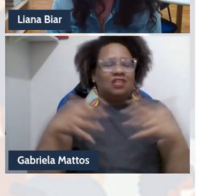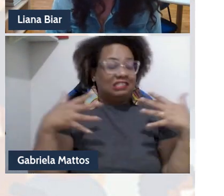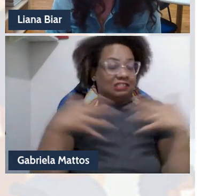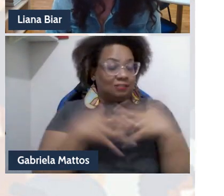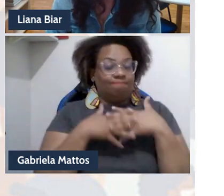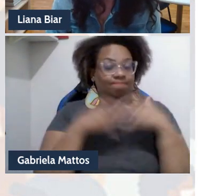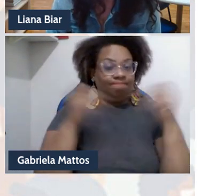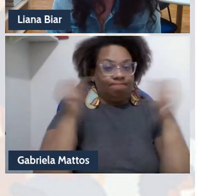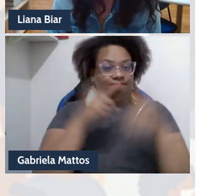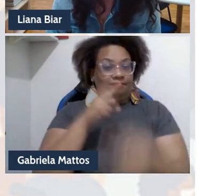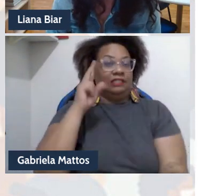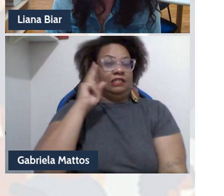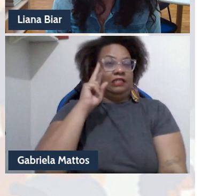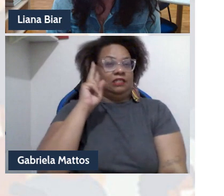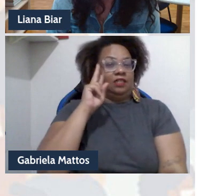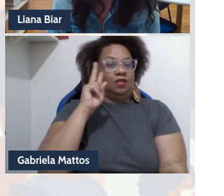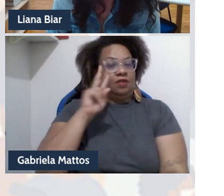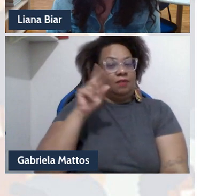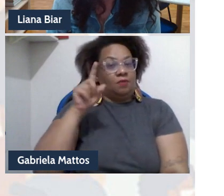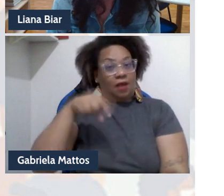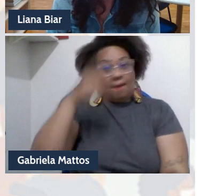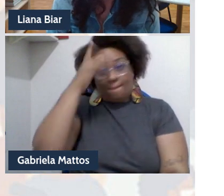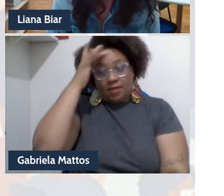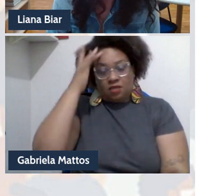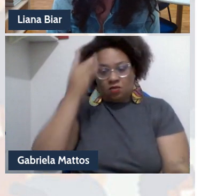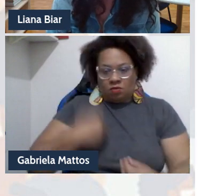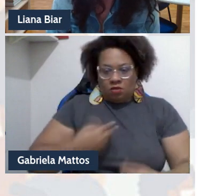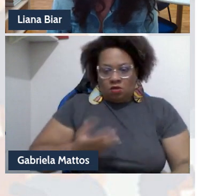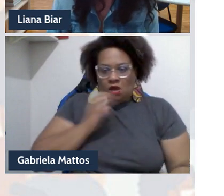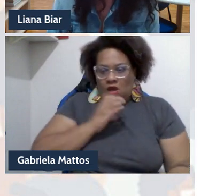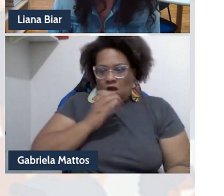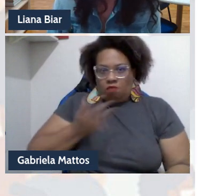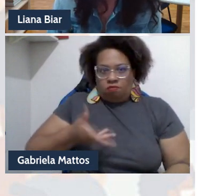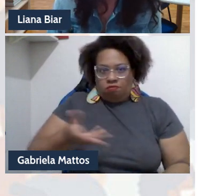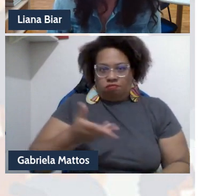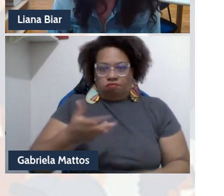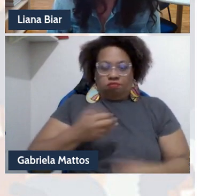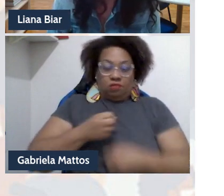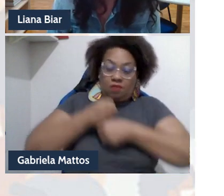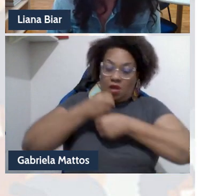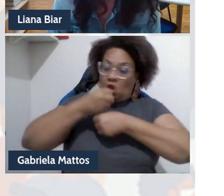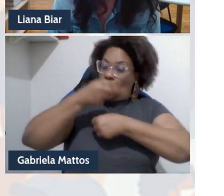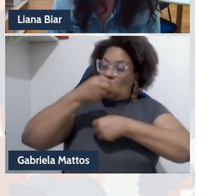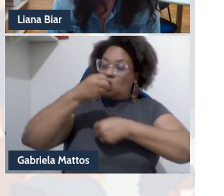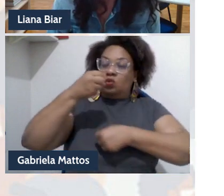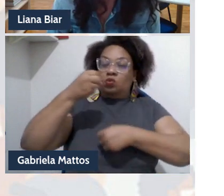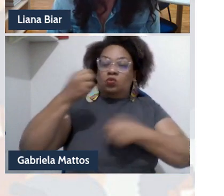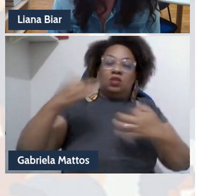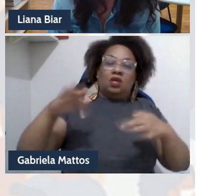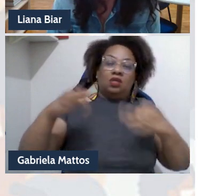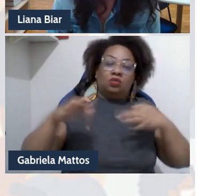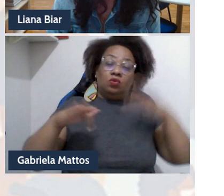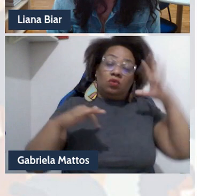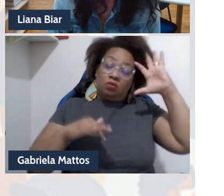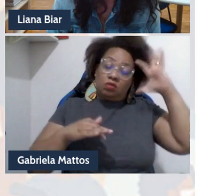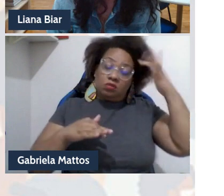A lembrança que eu tenho é de uma pessoa que ficou acelerada. Isso me deu muita dor na coluna, que me levou até a decisão de uma